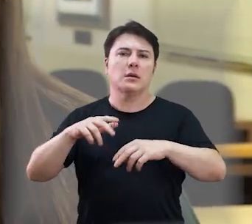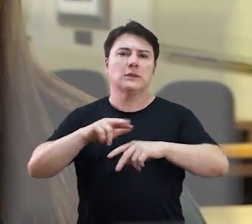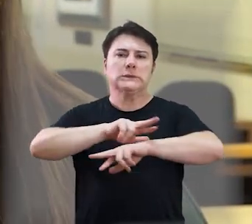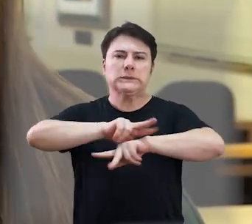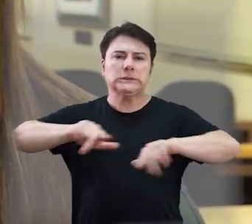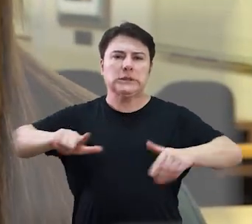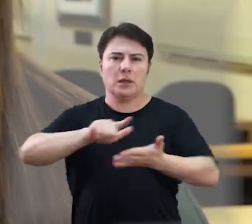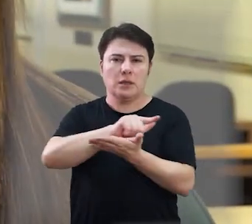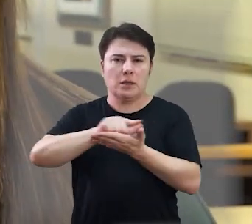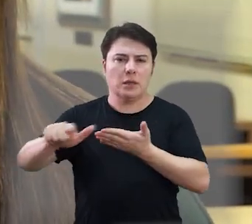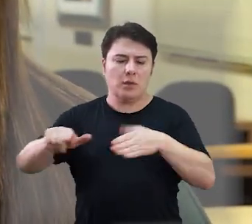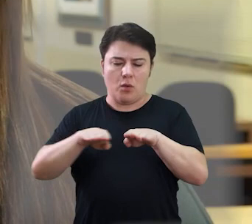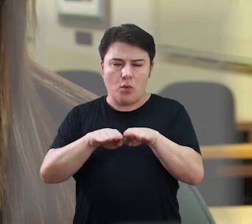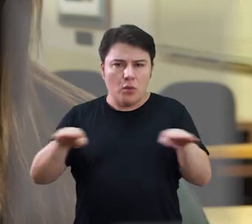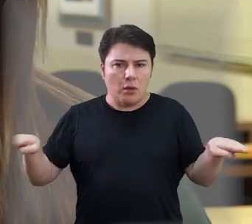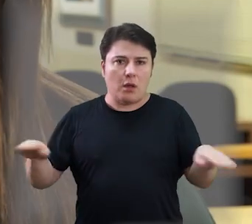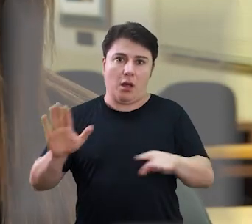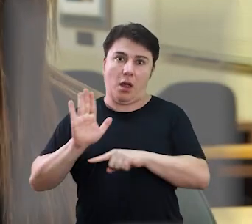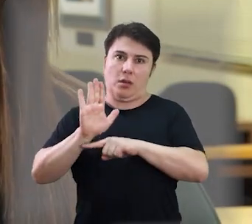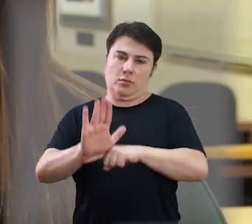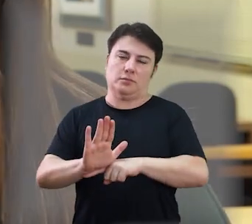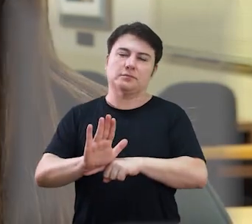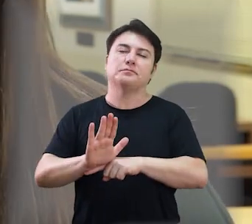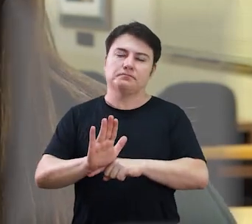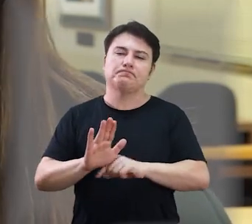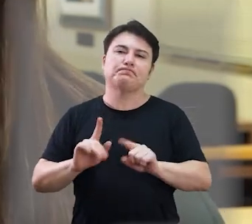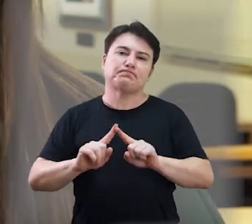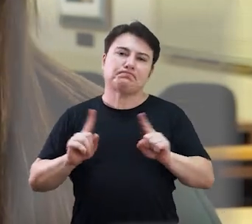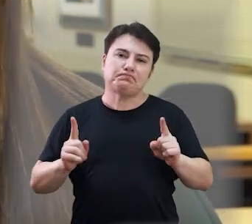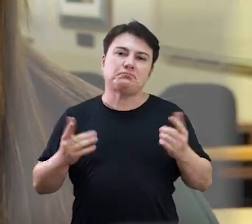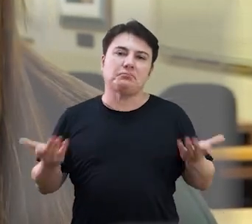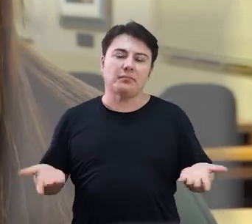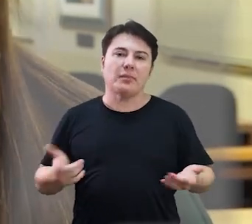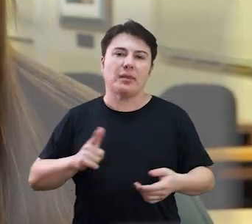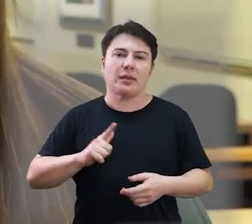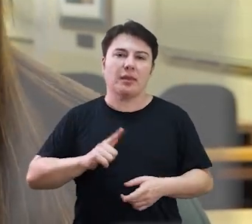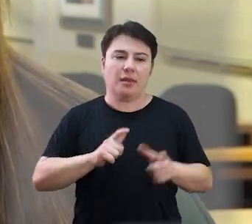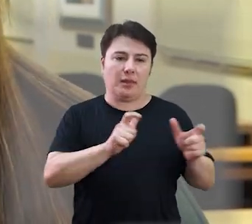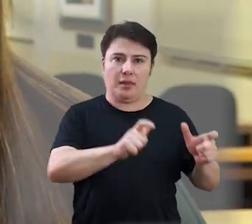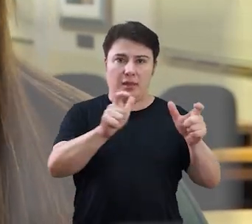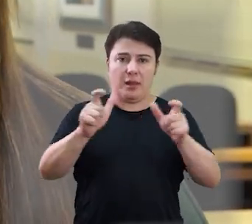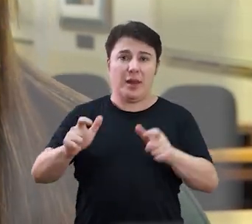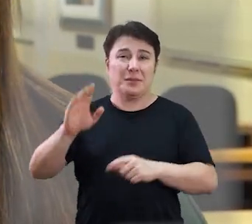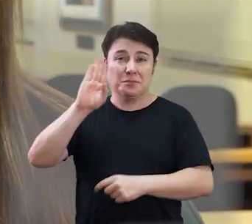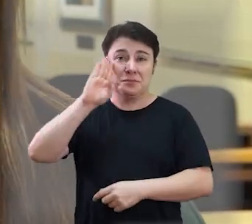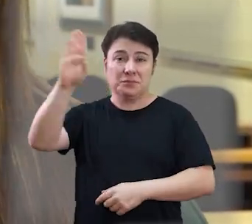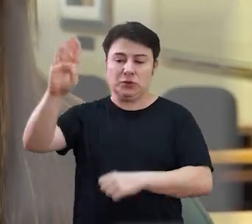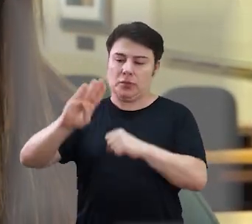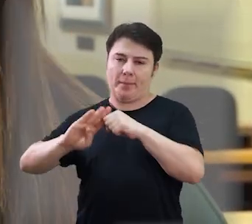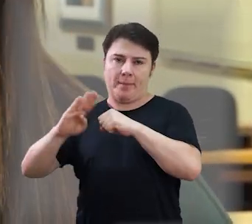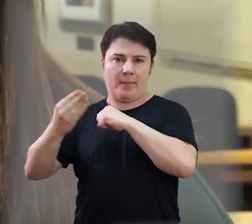com sombra, com piso, ele colabora para isso. Então, muitas